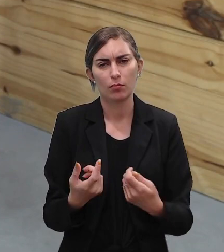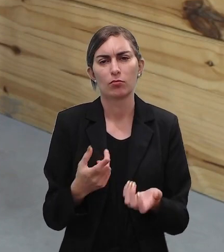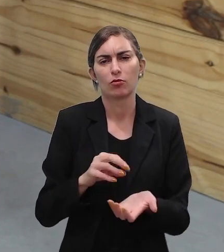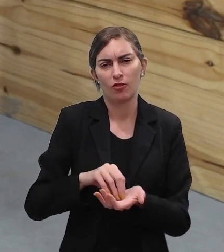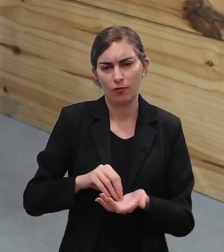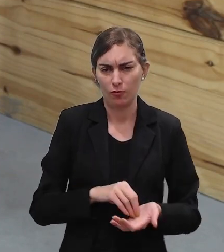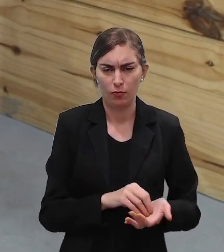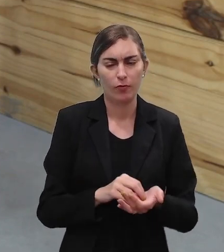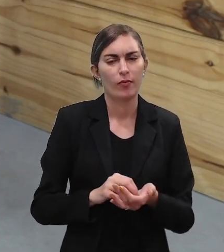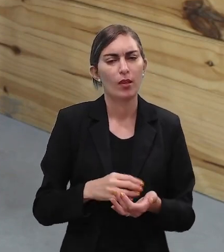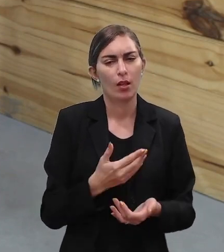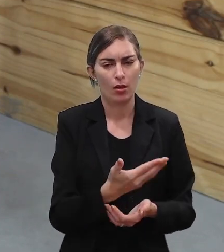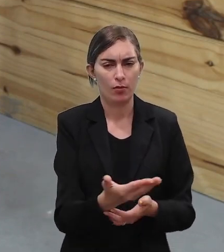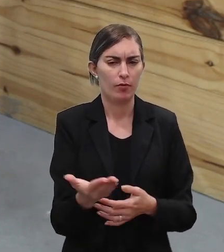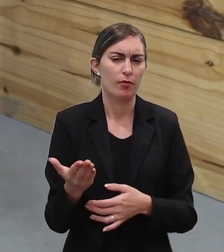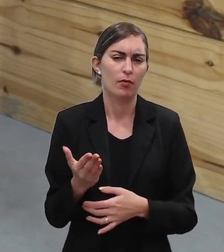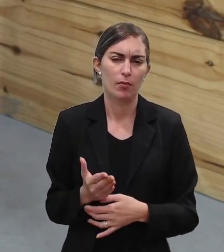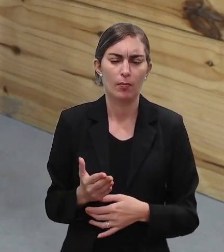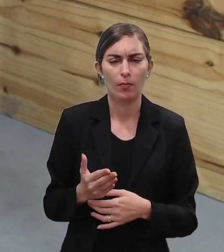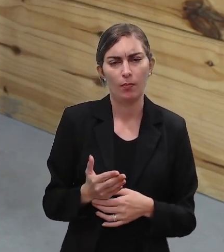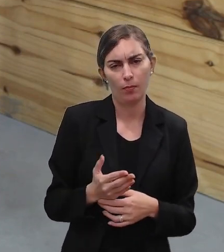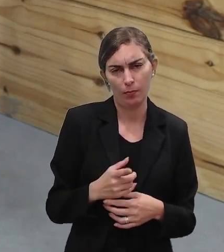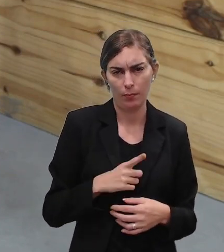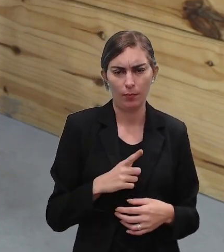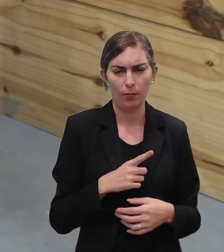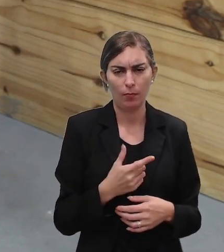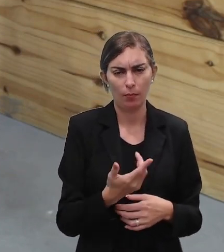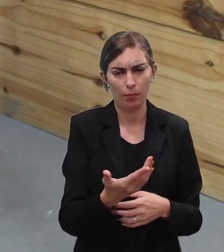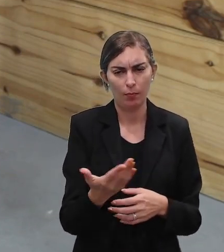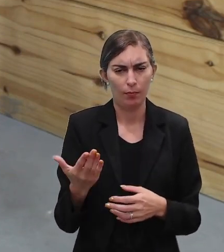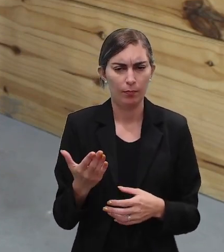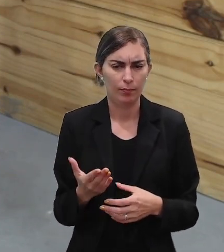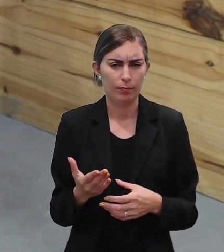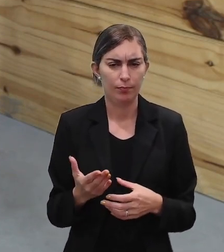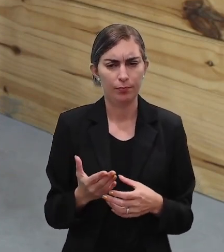déficits que vai te